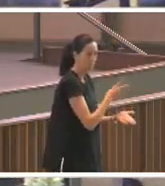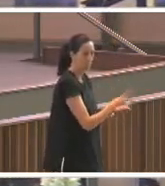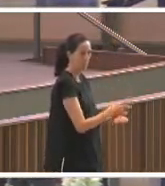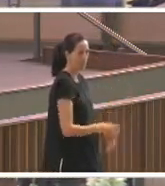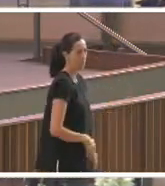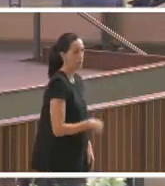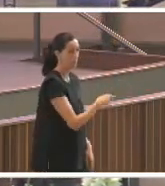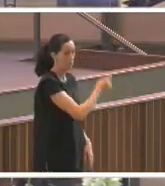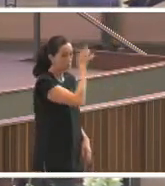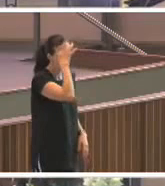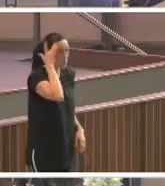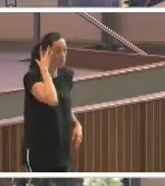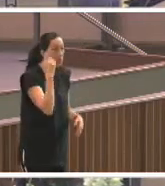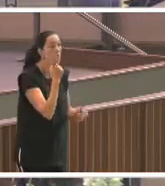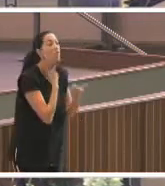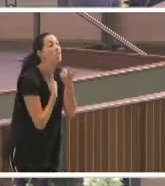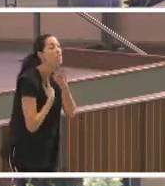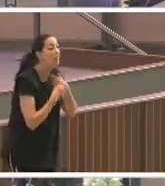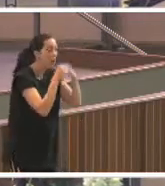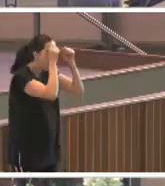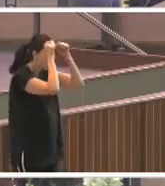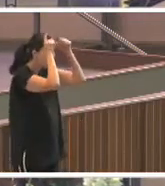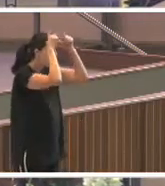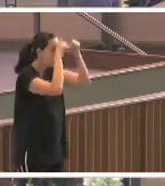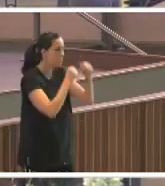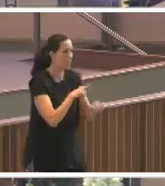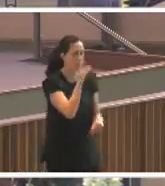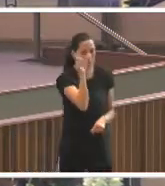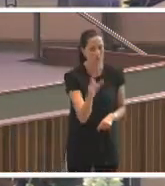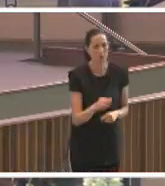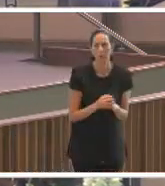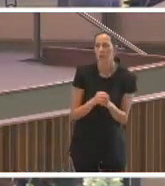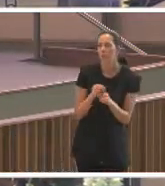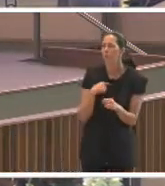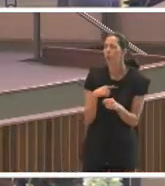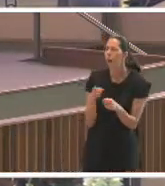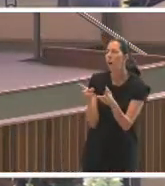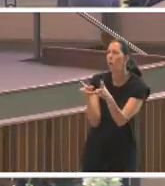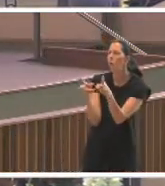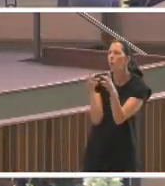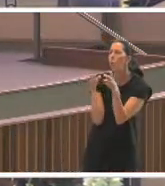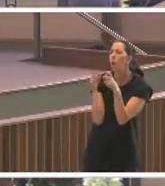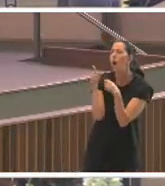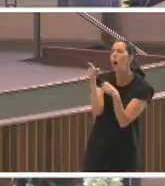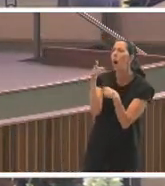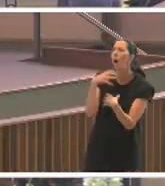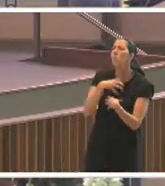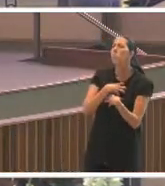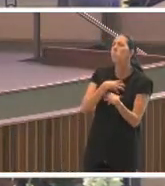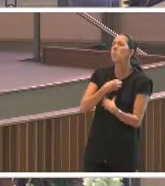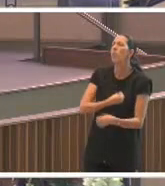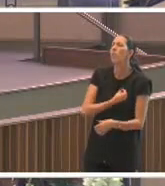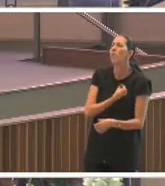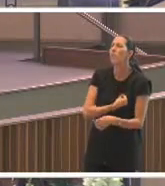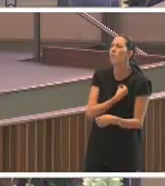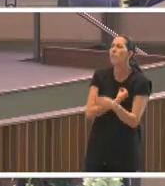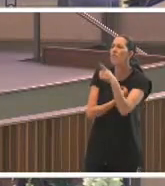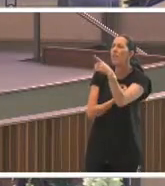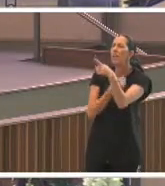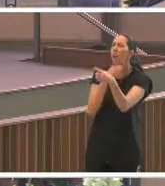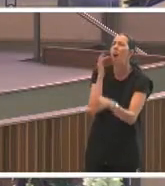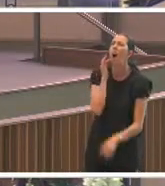crescer? É quando olhar para você e a sua vida inspira o desejo de buscar mais a